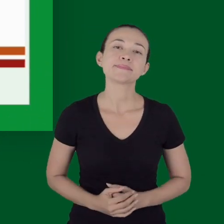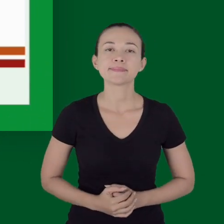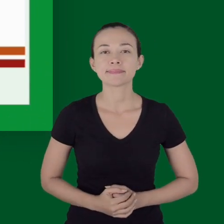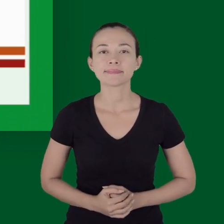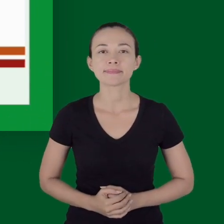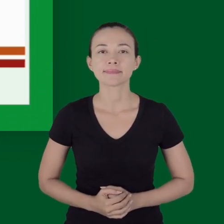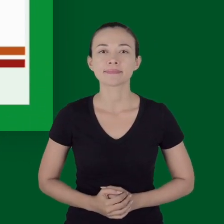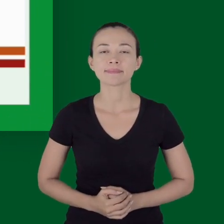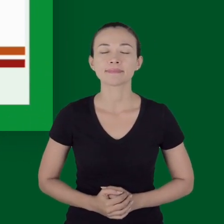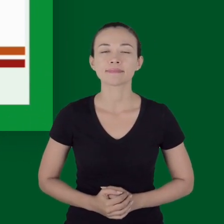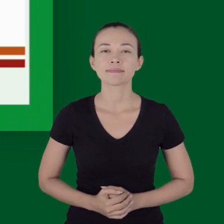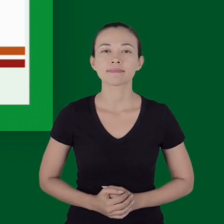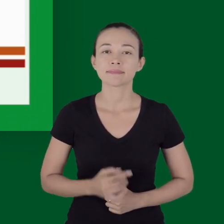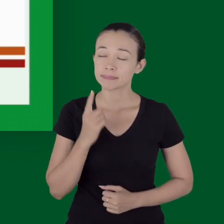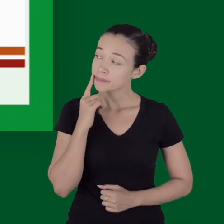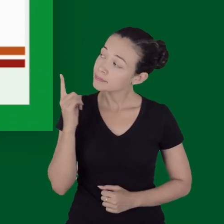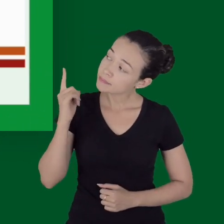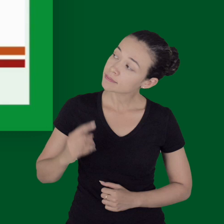da ocorrência.